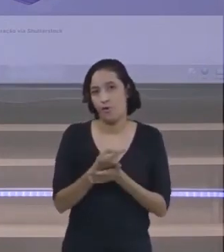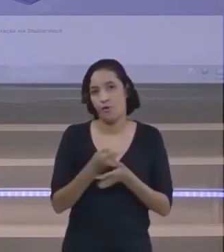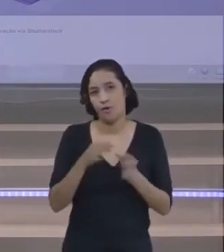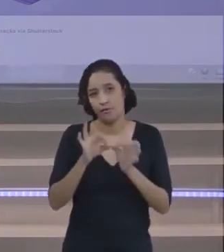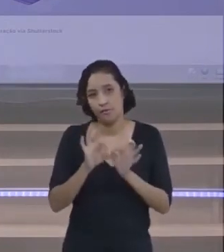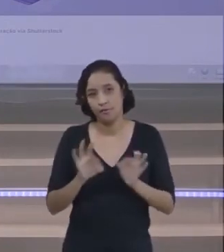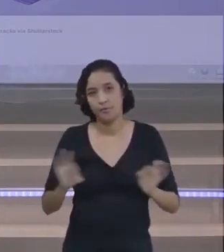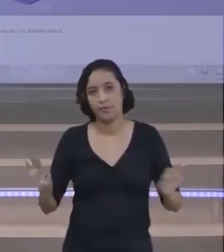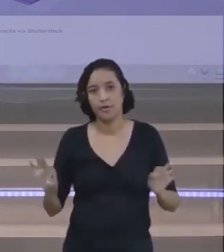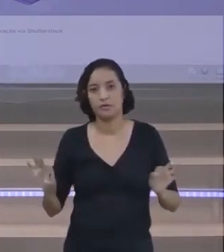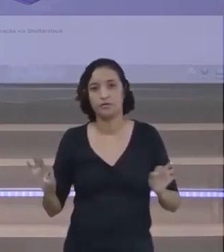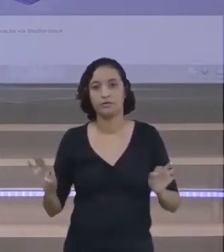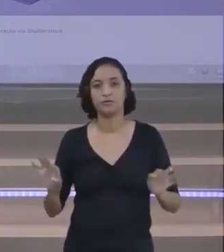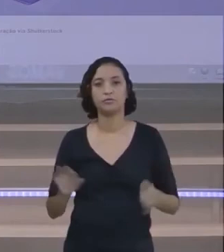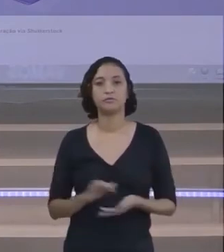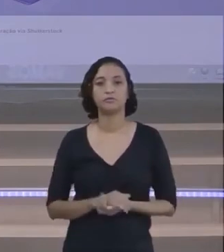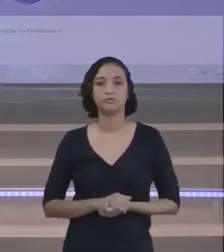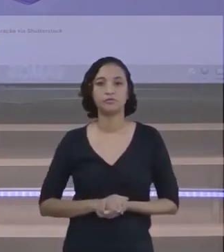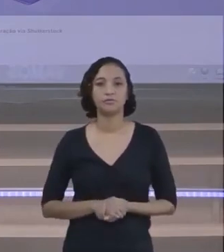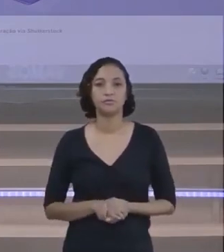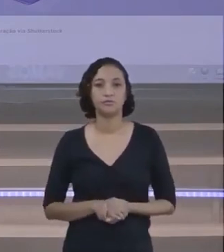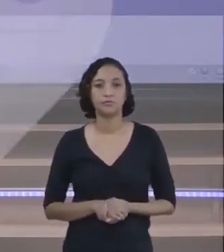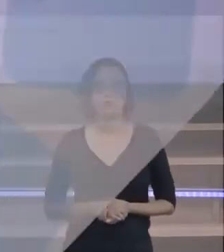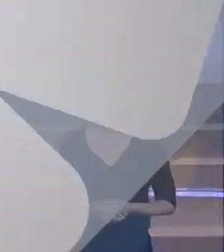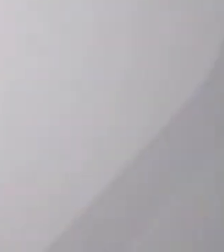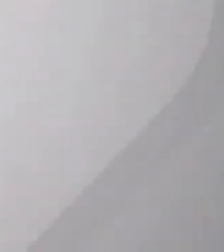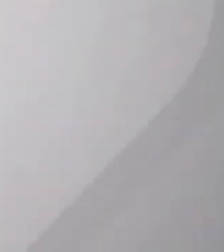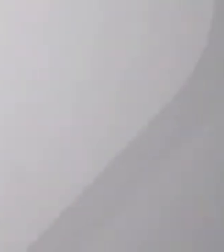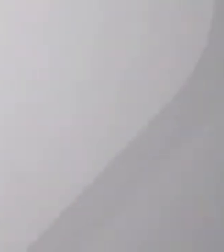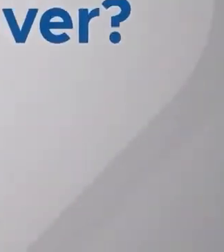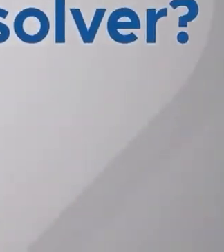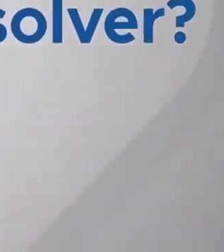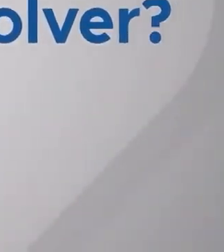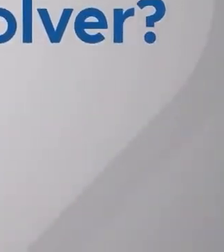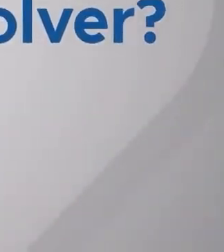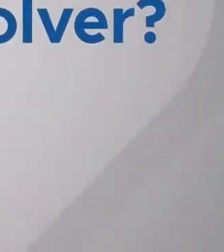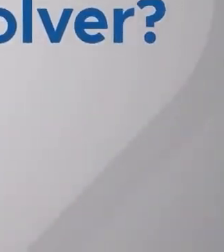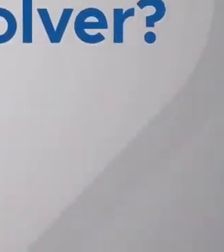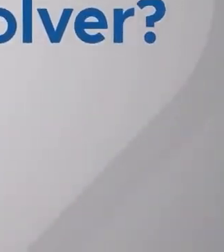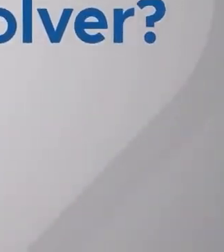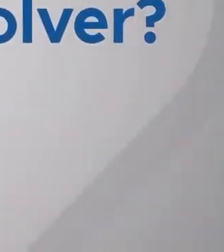comprados por metro. Vamos resolver?